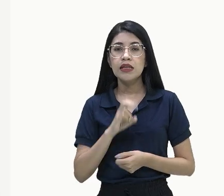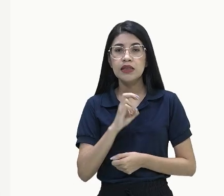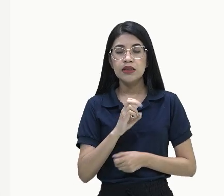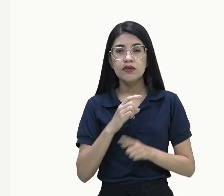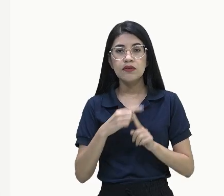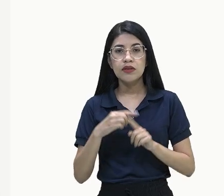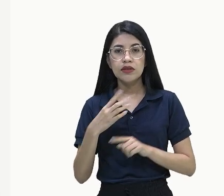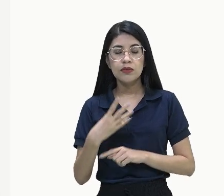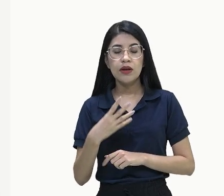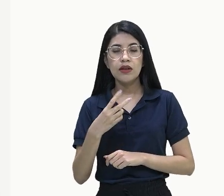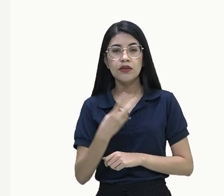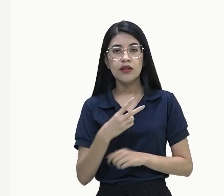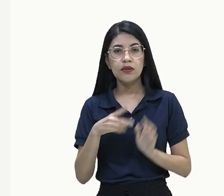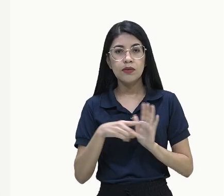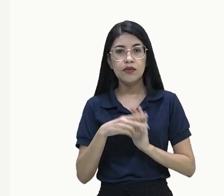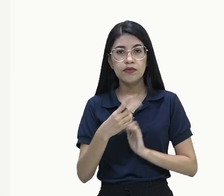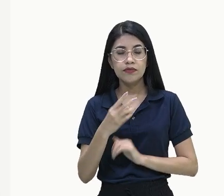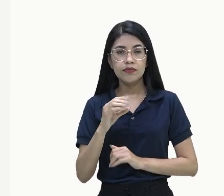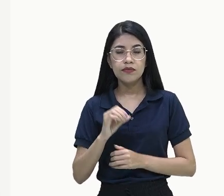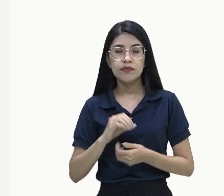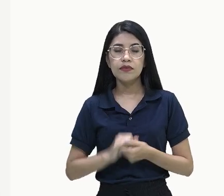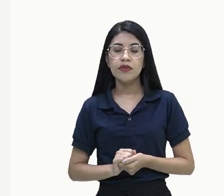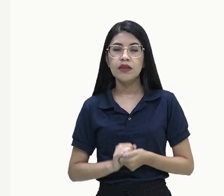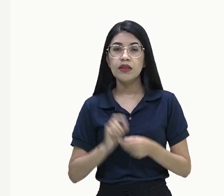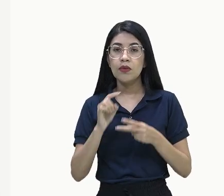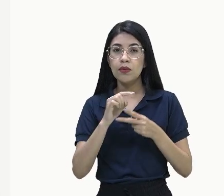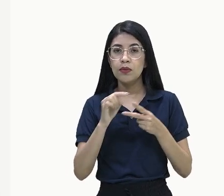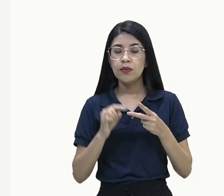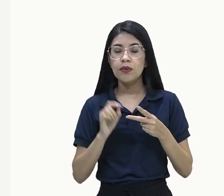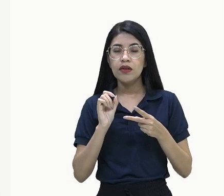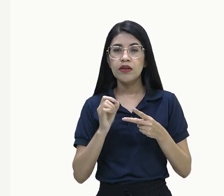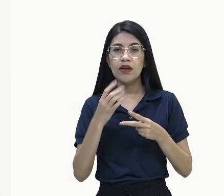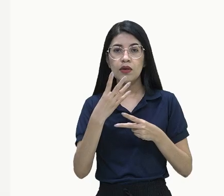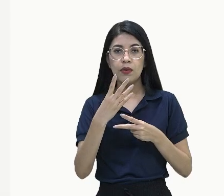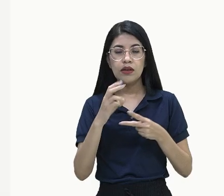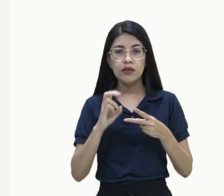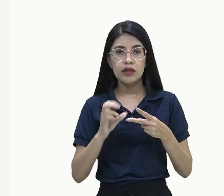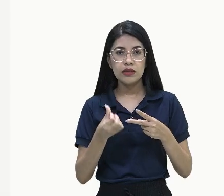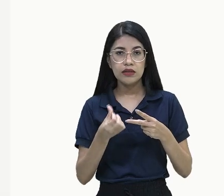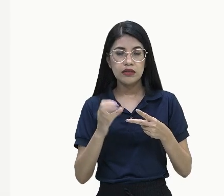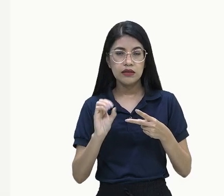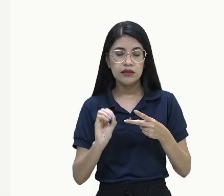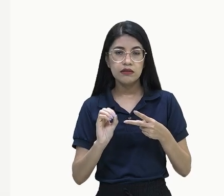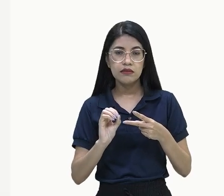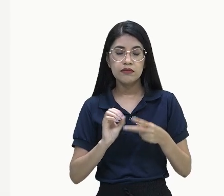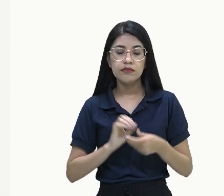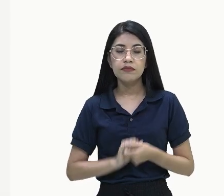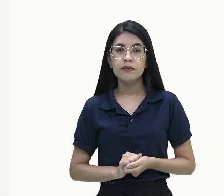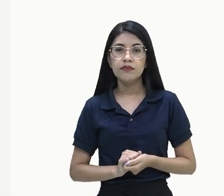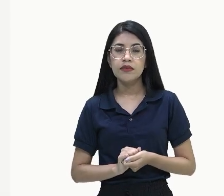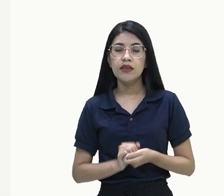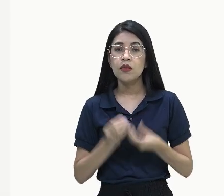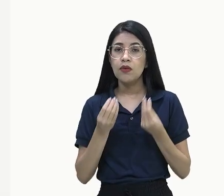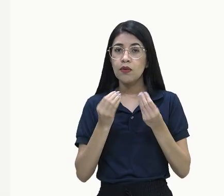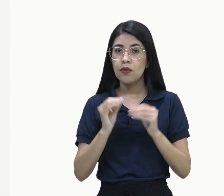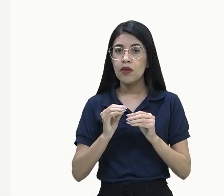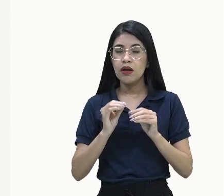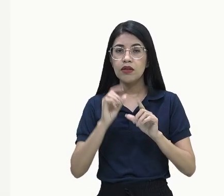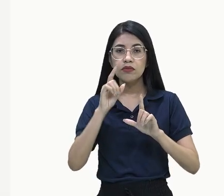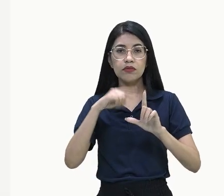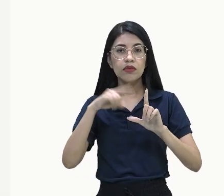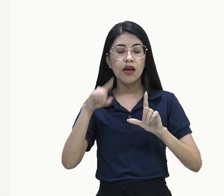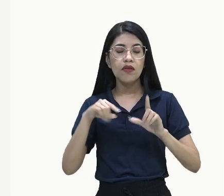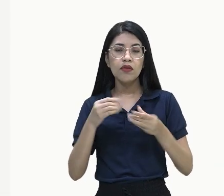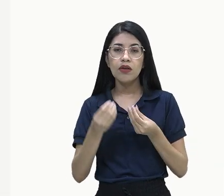20, e 20 mais 40, 60. Nosso par ordenado é 4,60. Colocando isso no gráfico, então, professor Paulo,